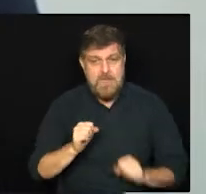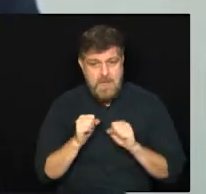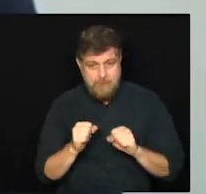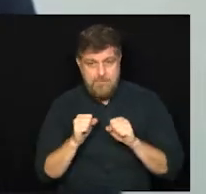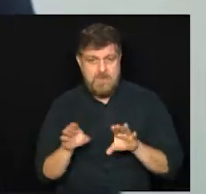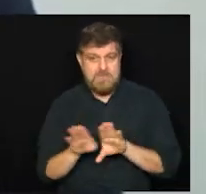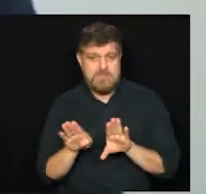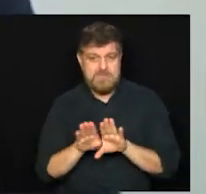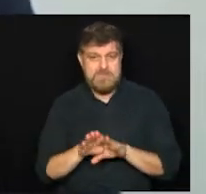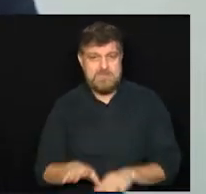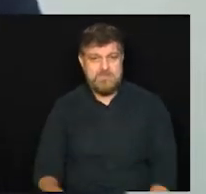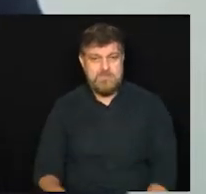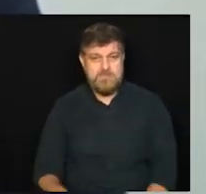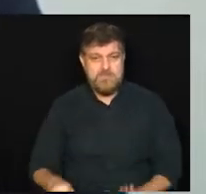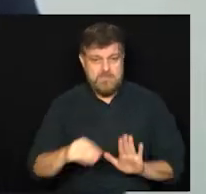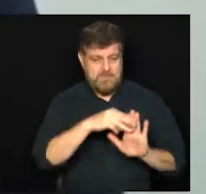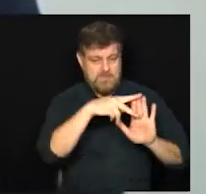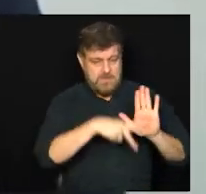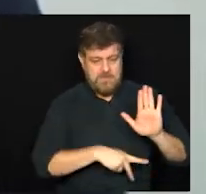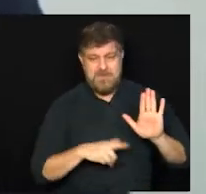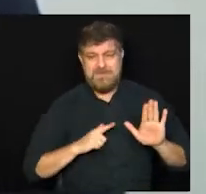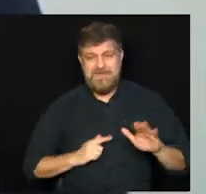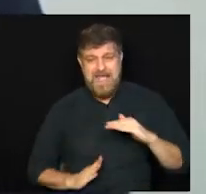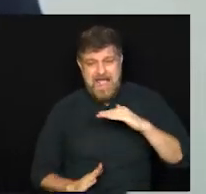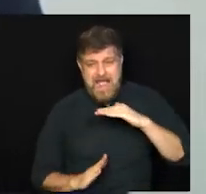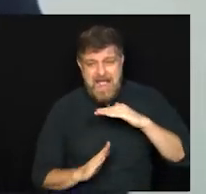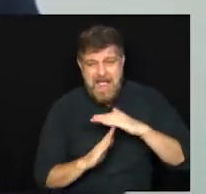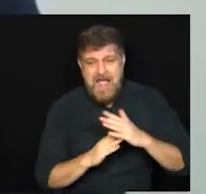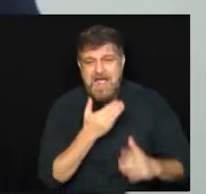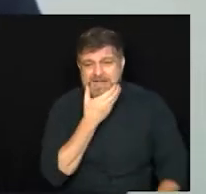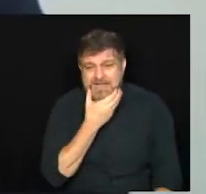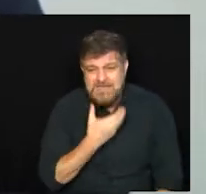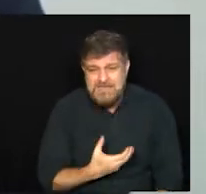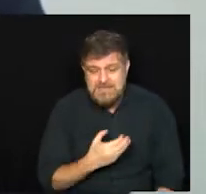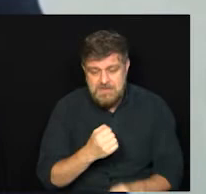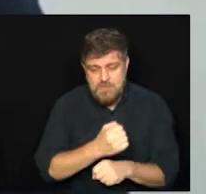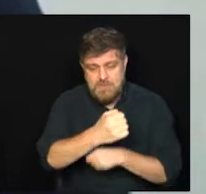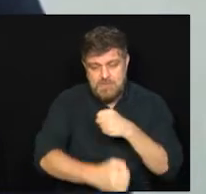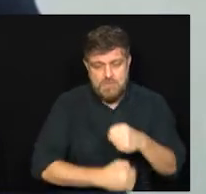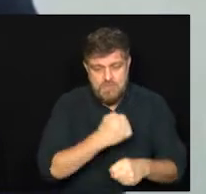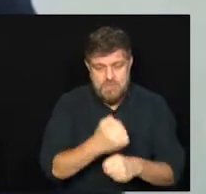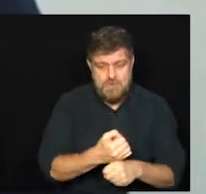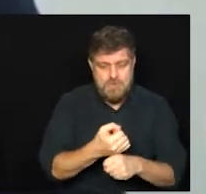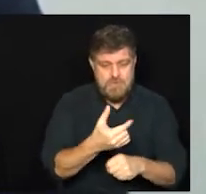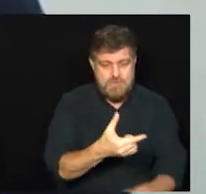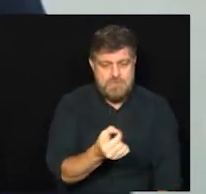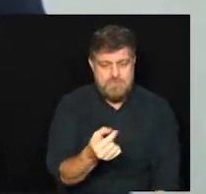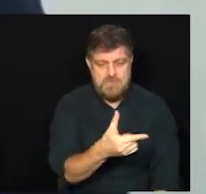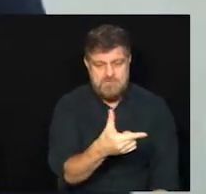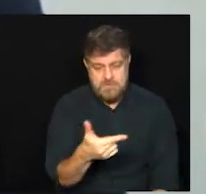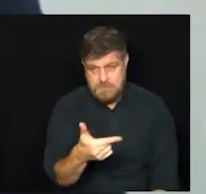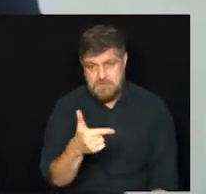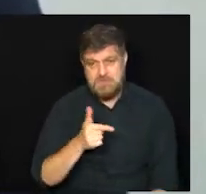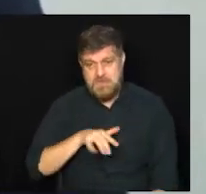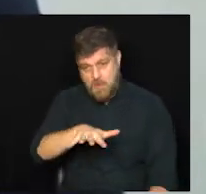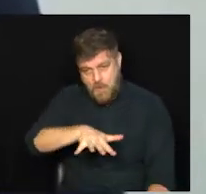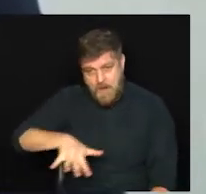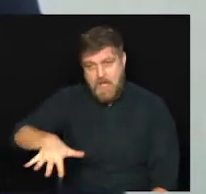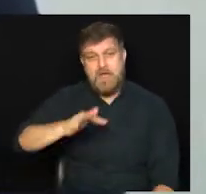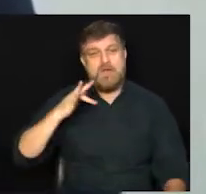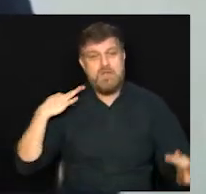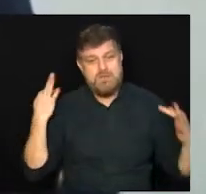uma medida provisória que estendeu até dezembro de 22. Então, isso o setor também adotou de